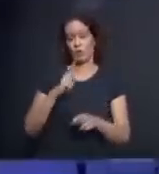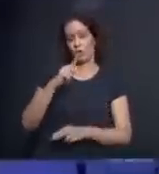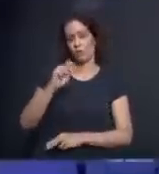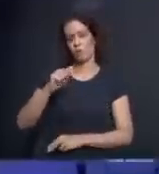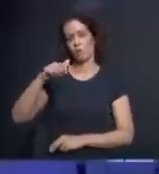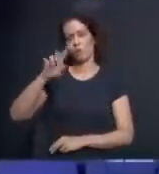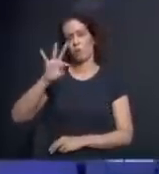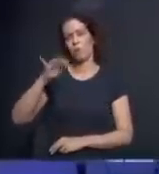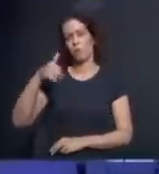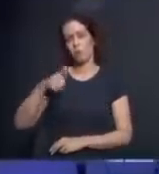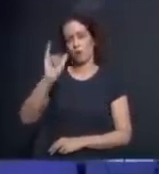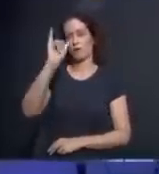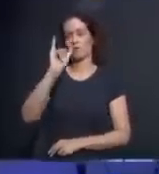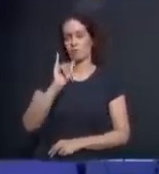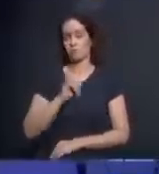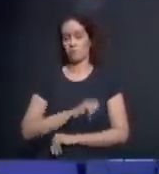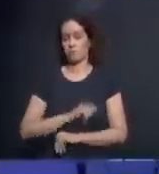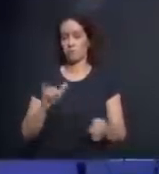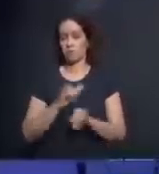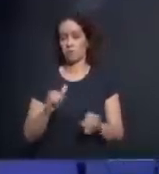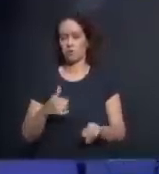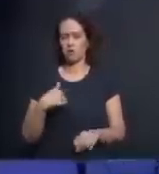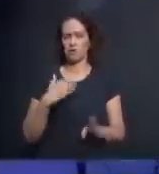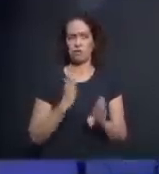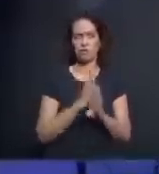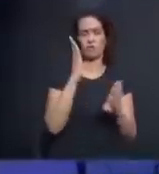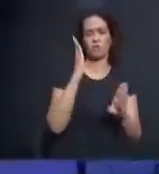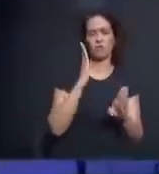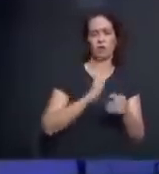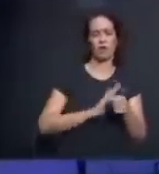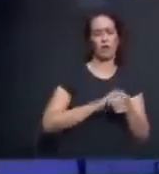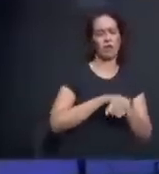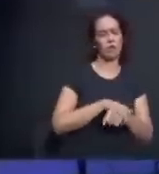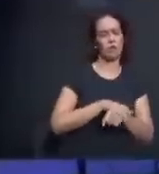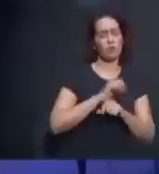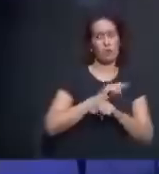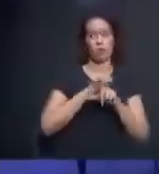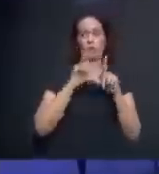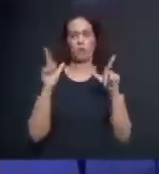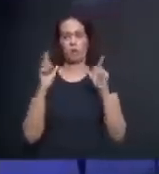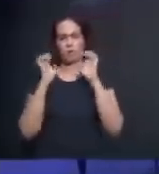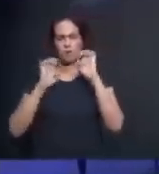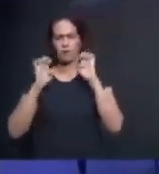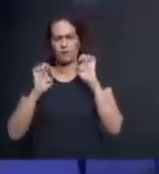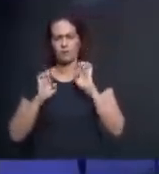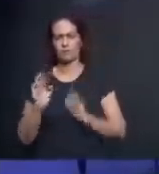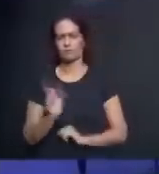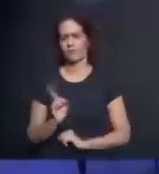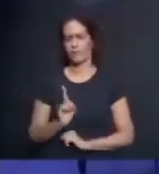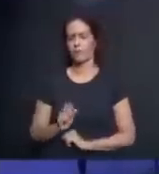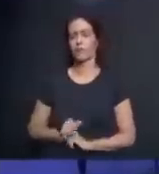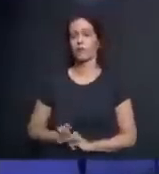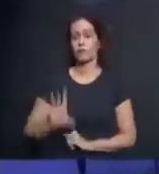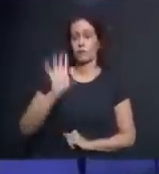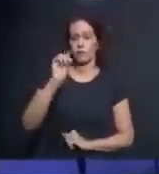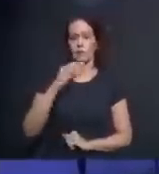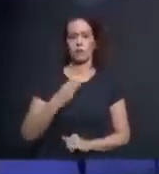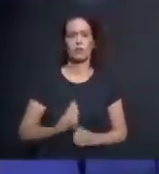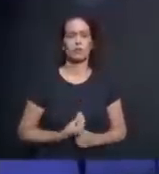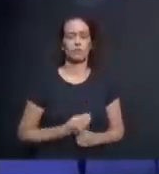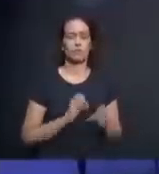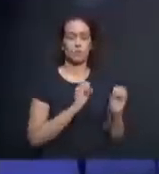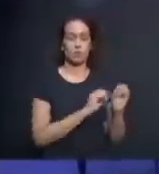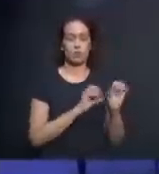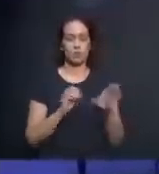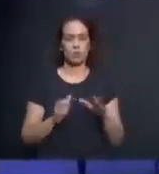dia. Eu não me descobri evangelista da noite para o dia. Mas as peças do quebra-cabeça foram juntando. Deus é assim, ó. Deus te dá uma peça aqui hoje no confro.